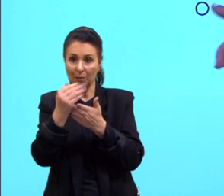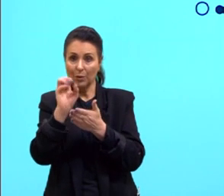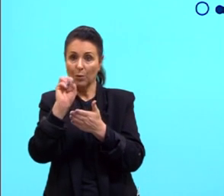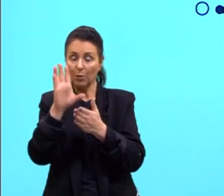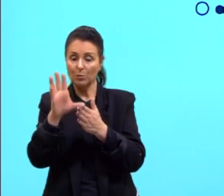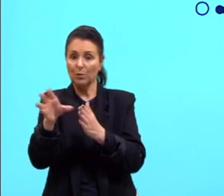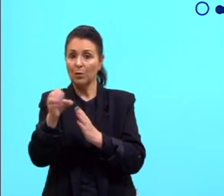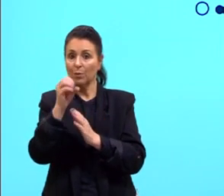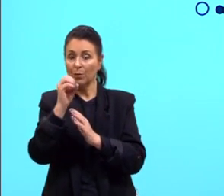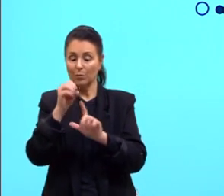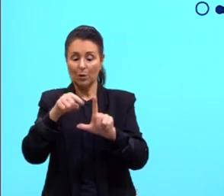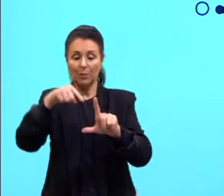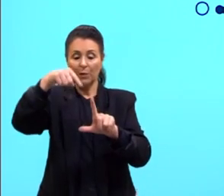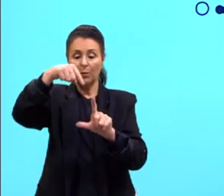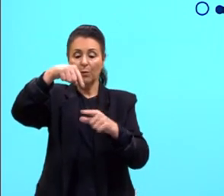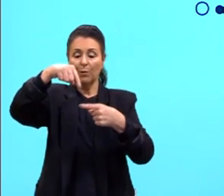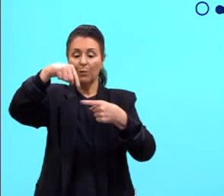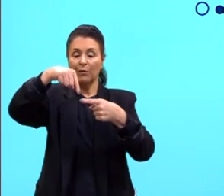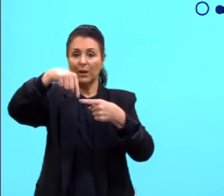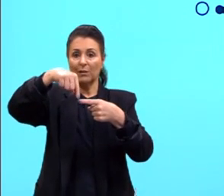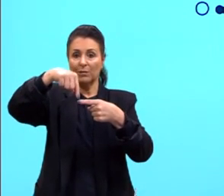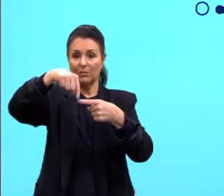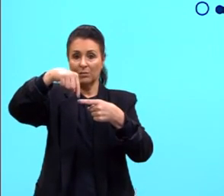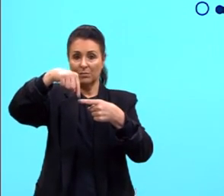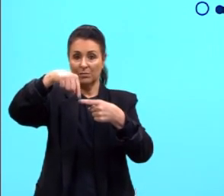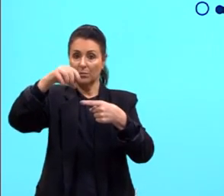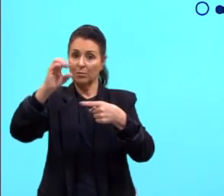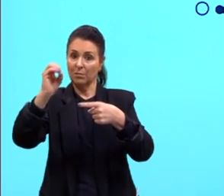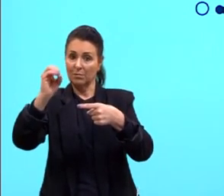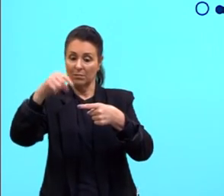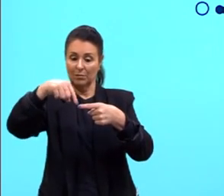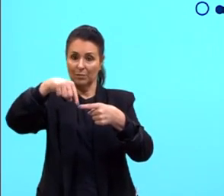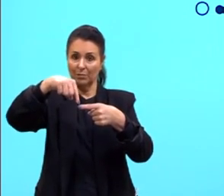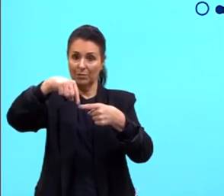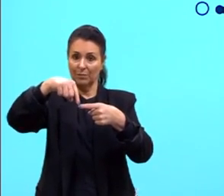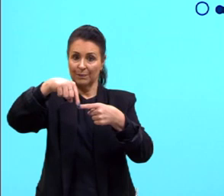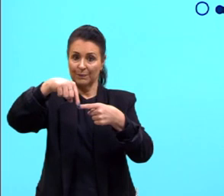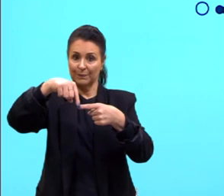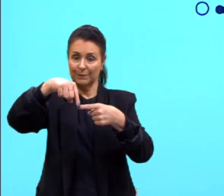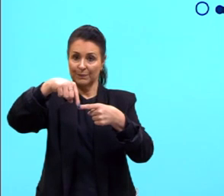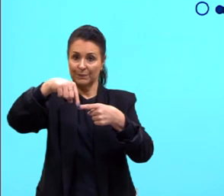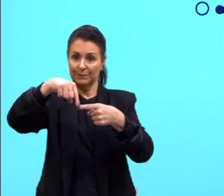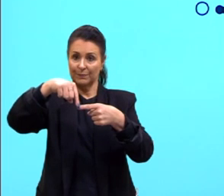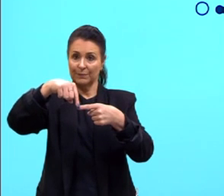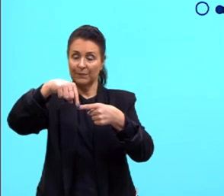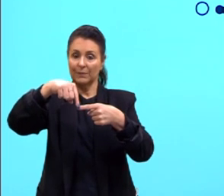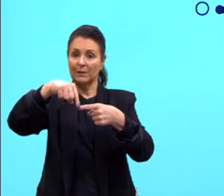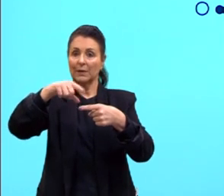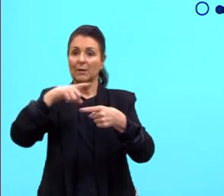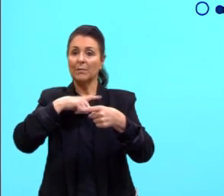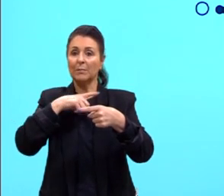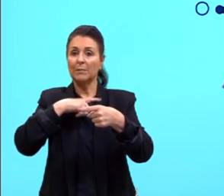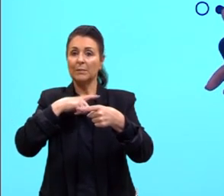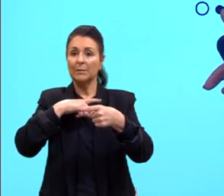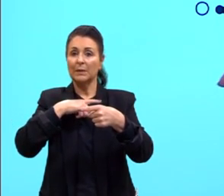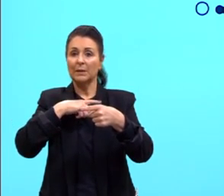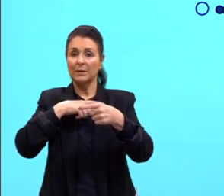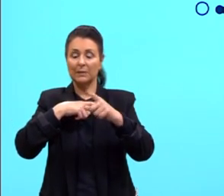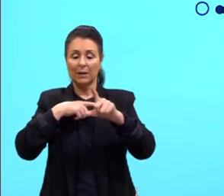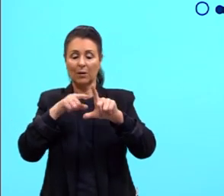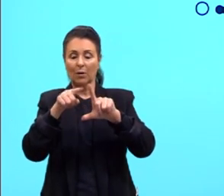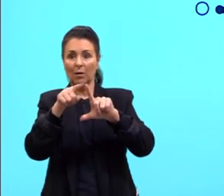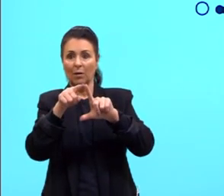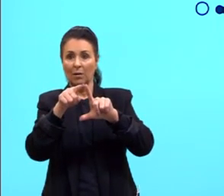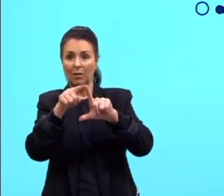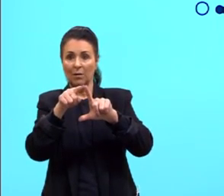somente pelo chamado vértice então um ângulo ó tá mas aqui eu tenho essa este outro